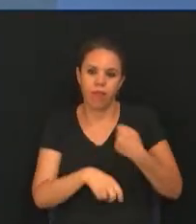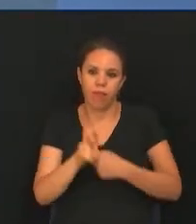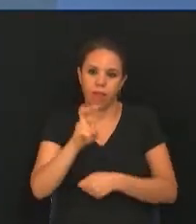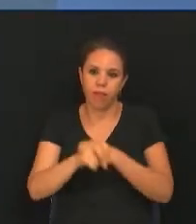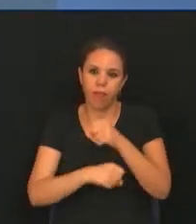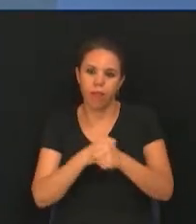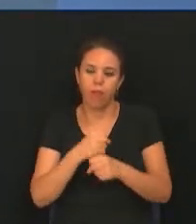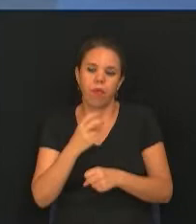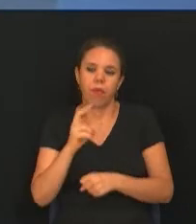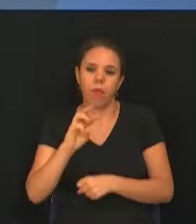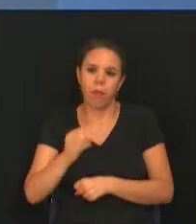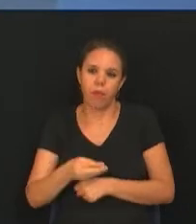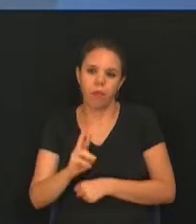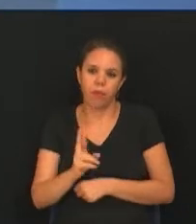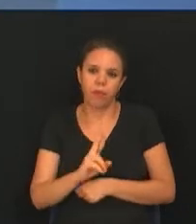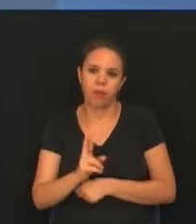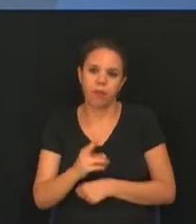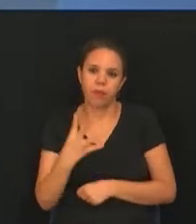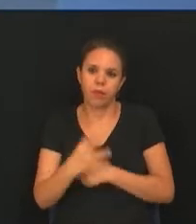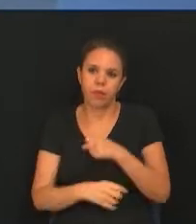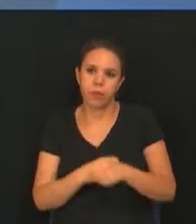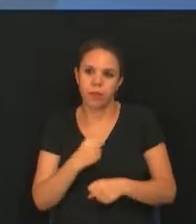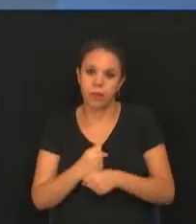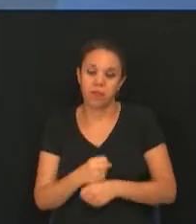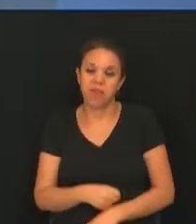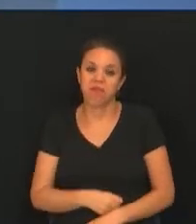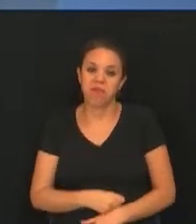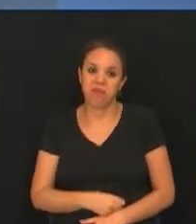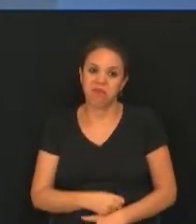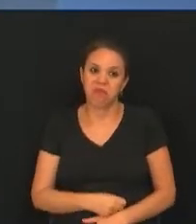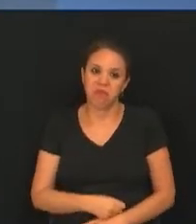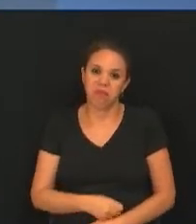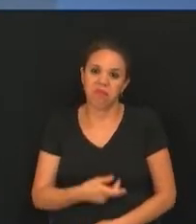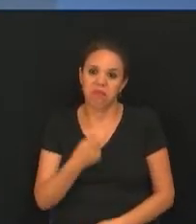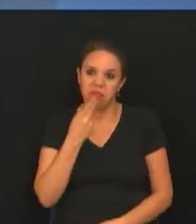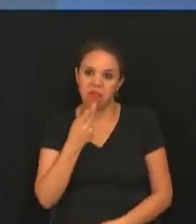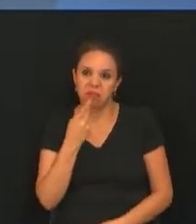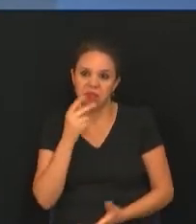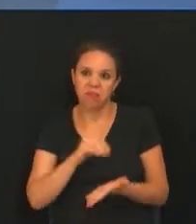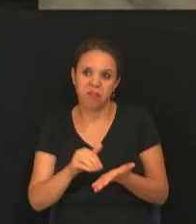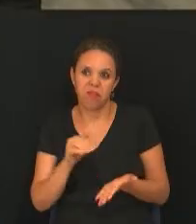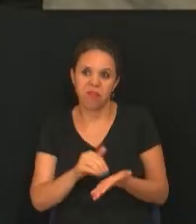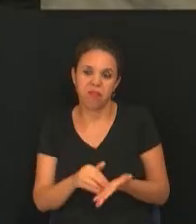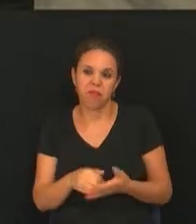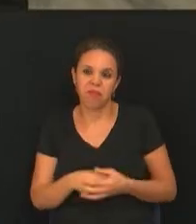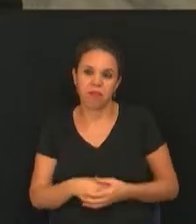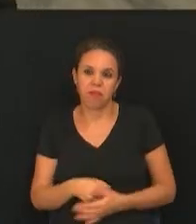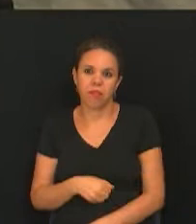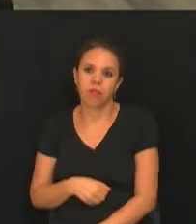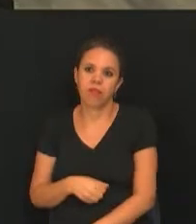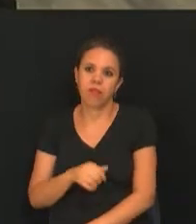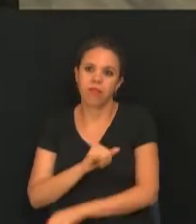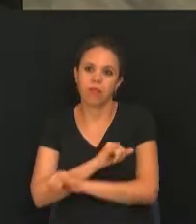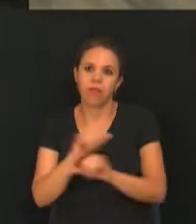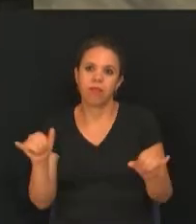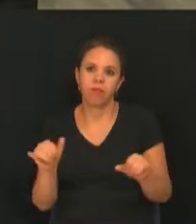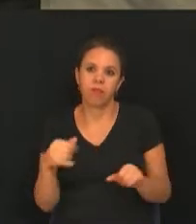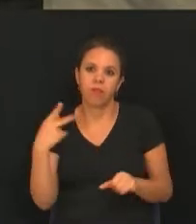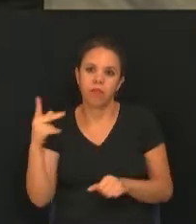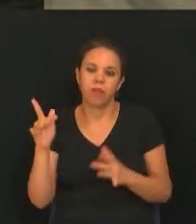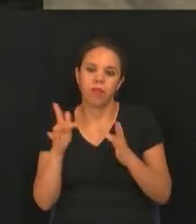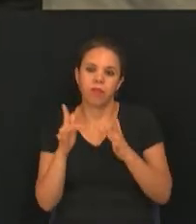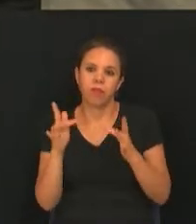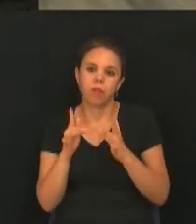milhões nesses 4 anos de mandato. Vereador, a gente está falando aí de gabinete, eu queria que o senhor reforçasse como que tem sido o seu contato